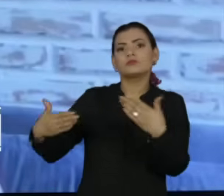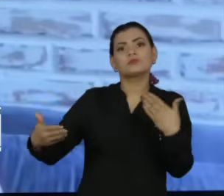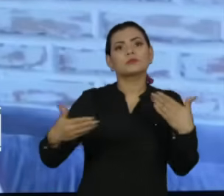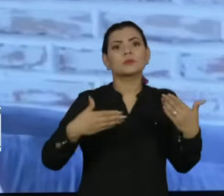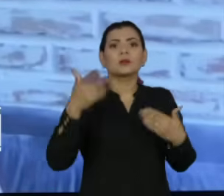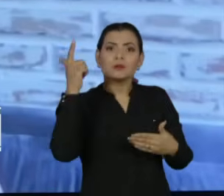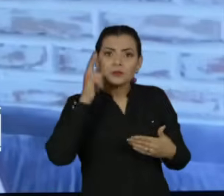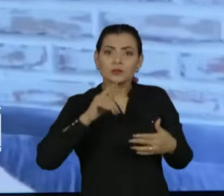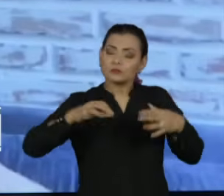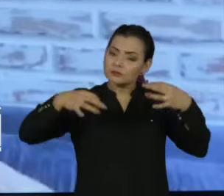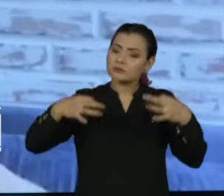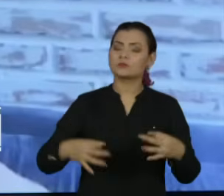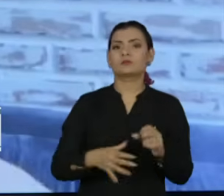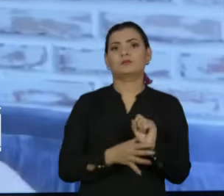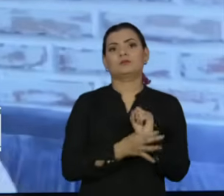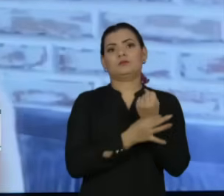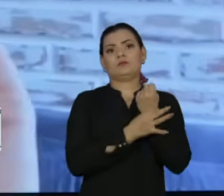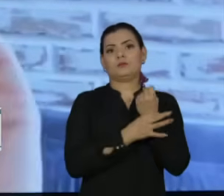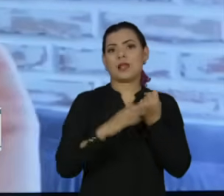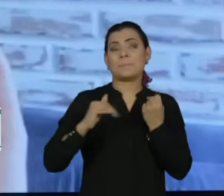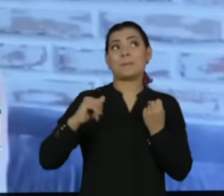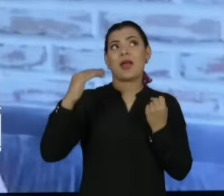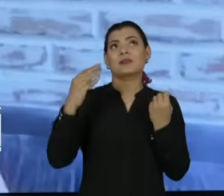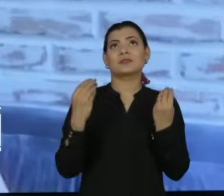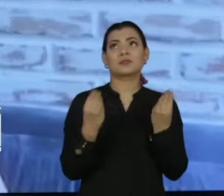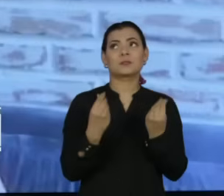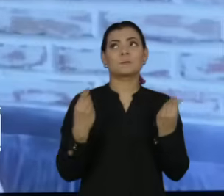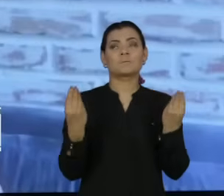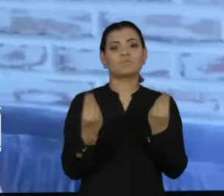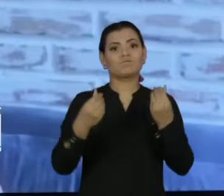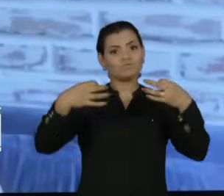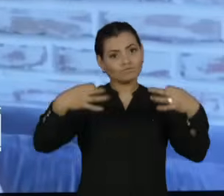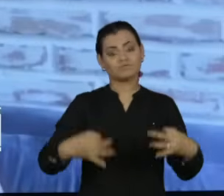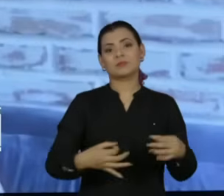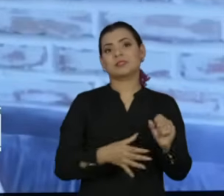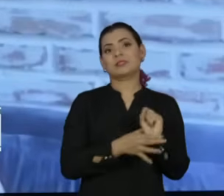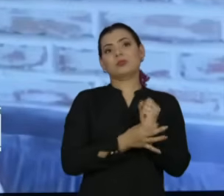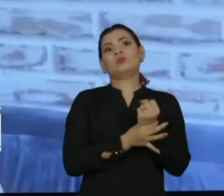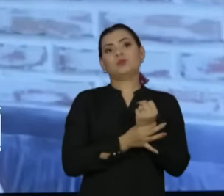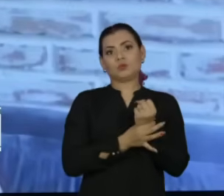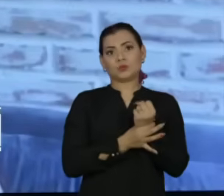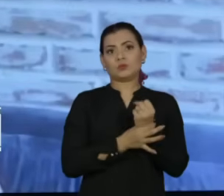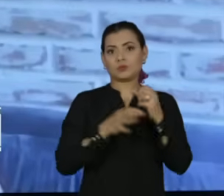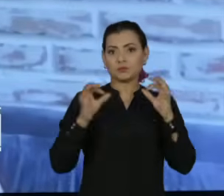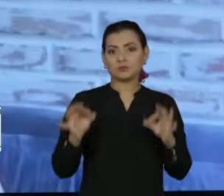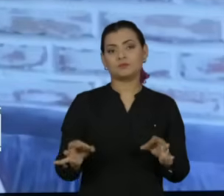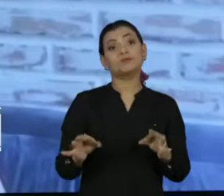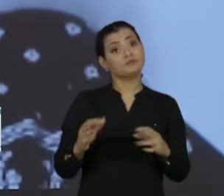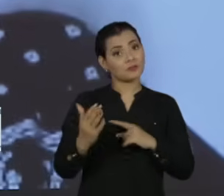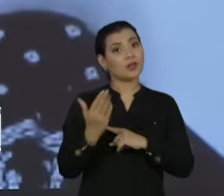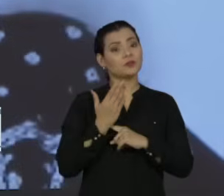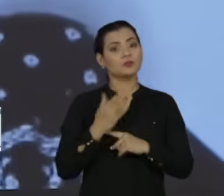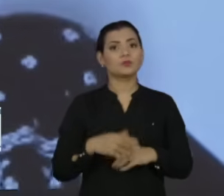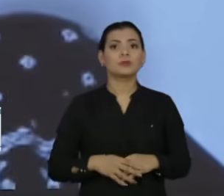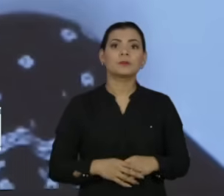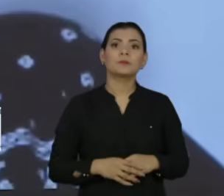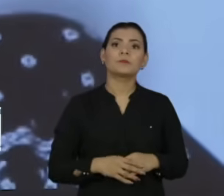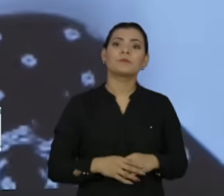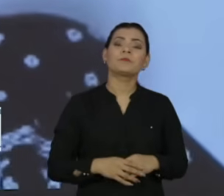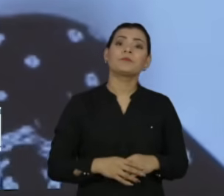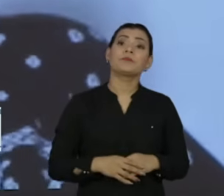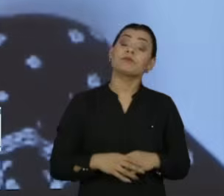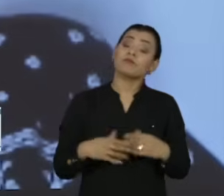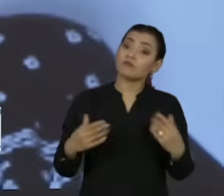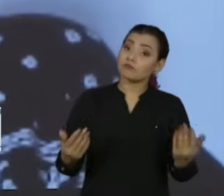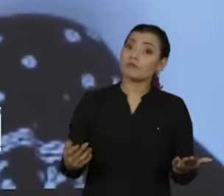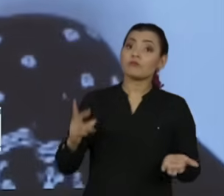de suporte muito mais condensado, muito mais atuante. Então isso vai ajudar muito. Dá para você ir